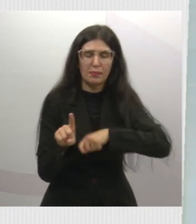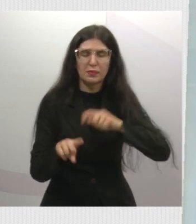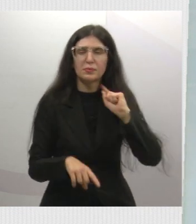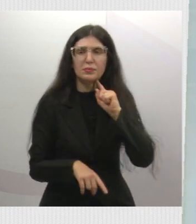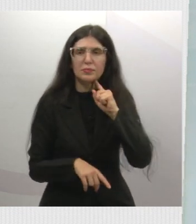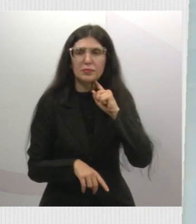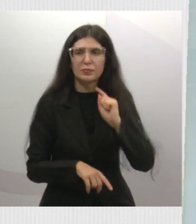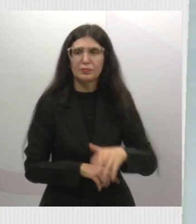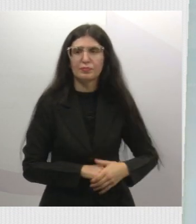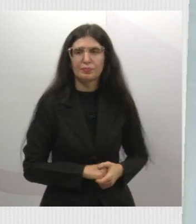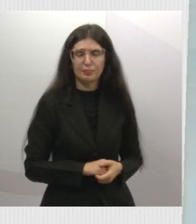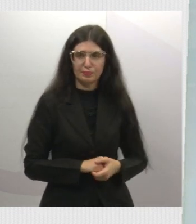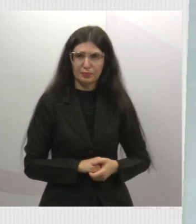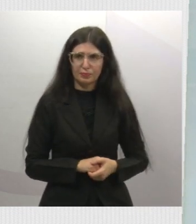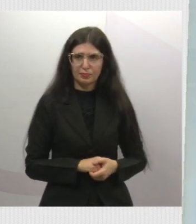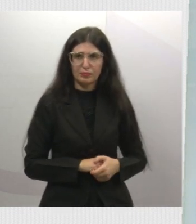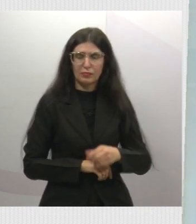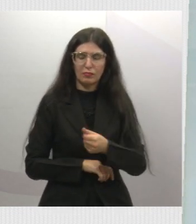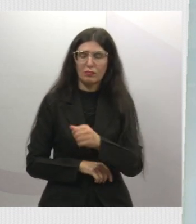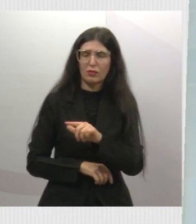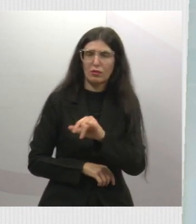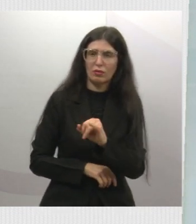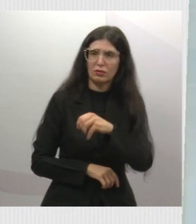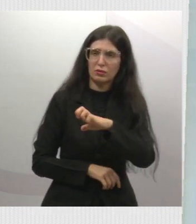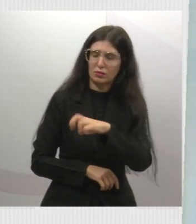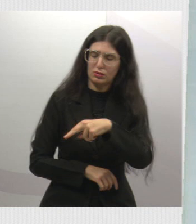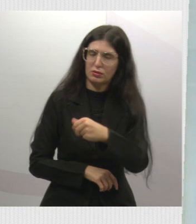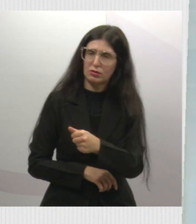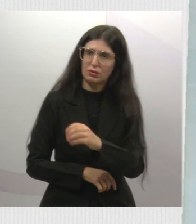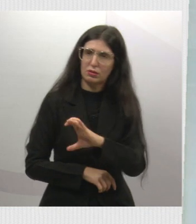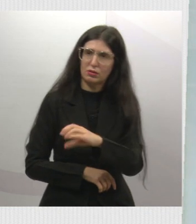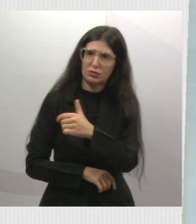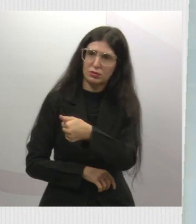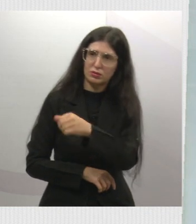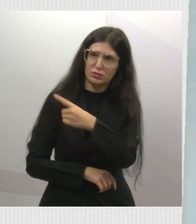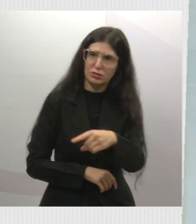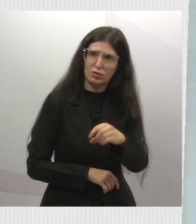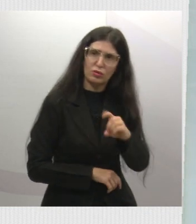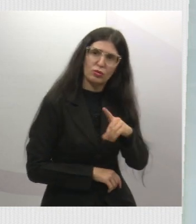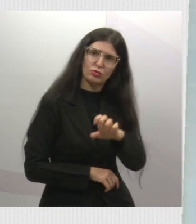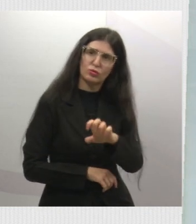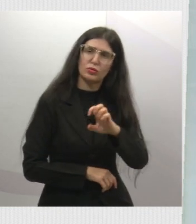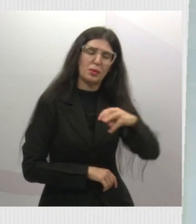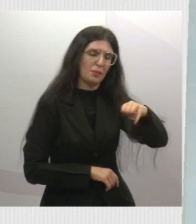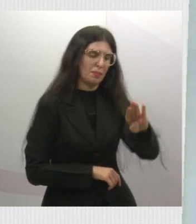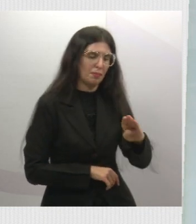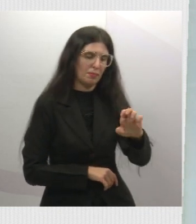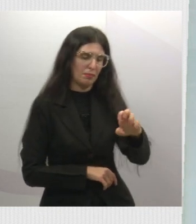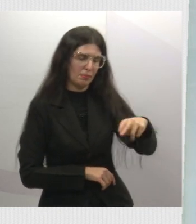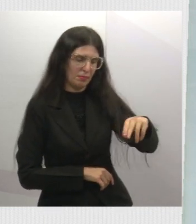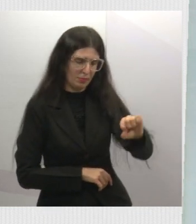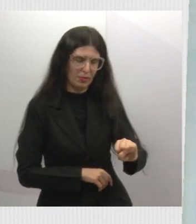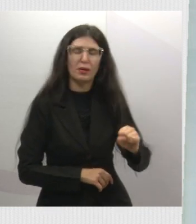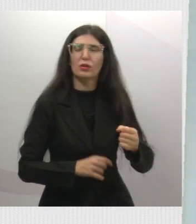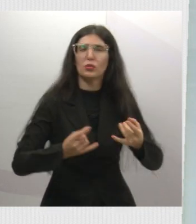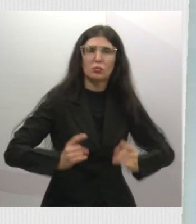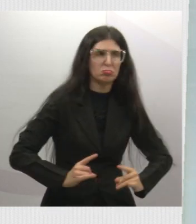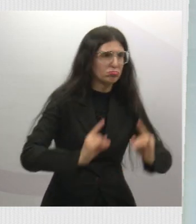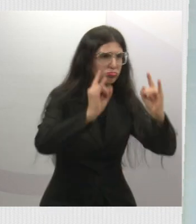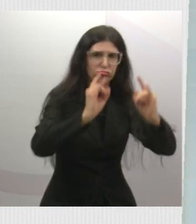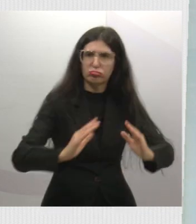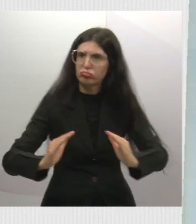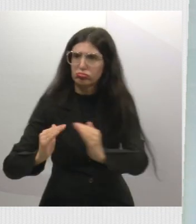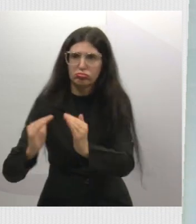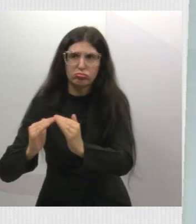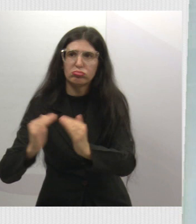Alienação de bens, a meta orçada de 4.690.000 e realizado